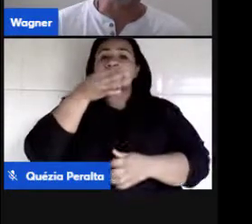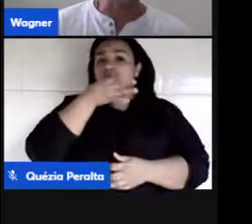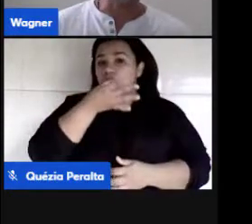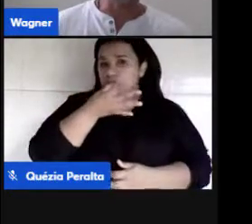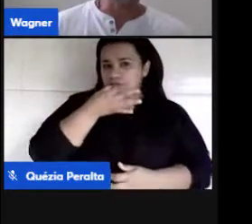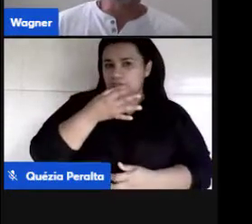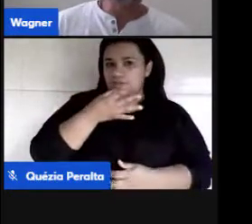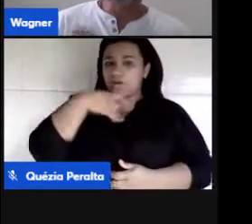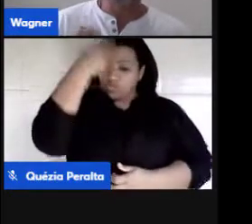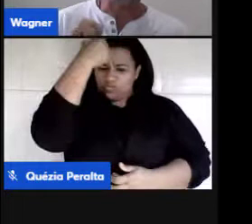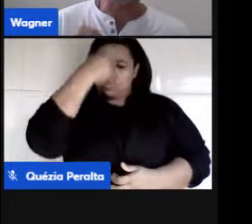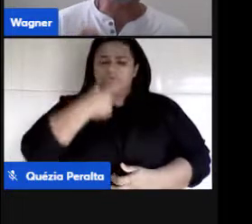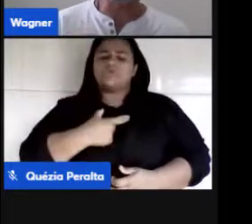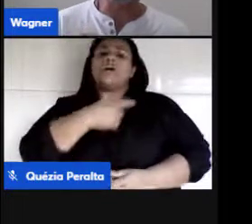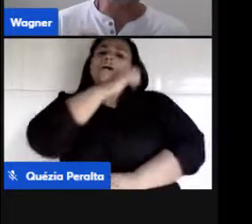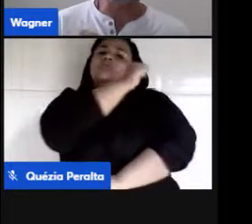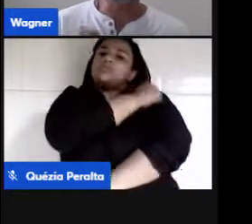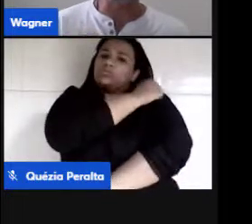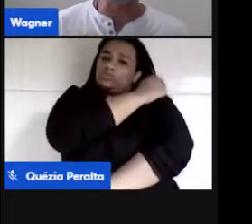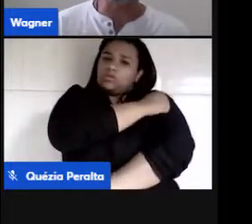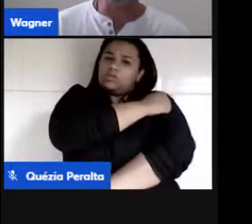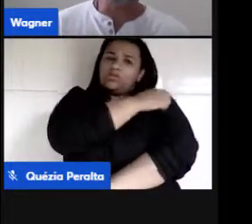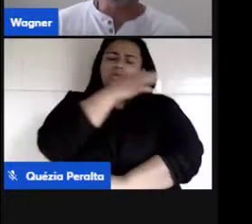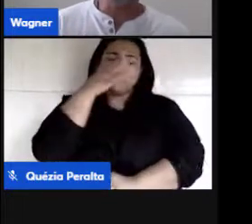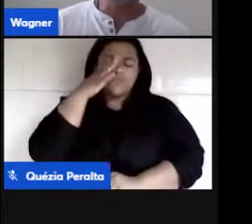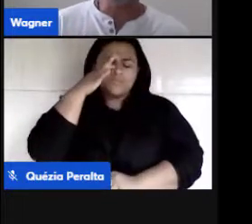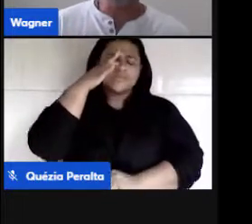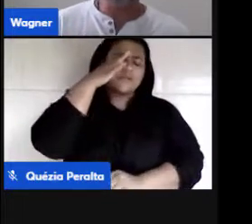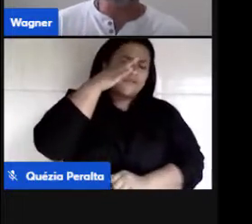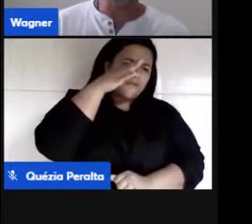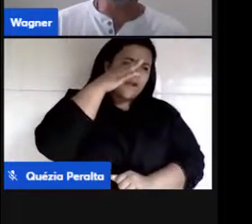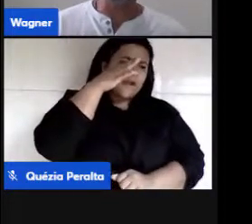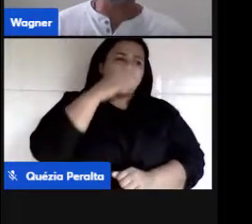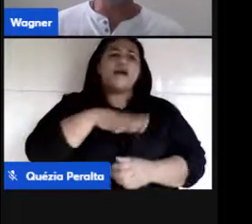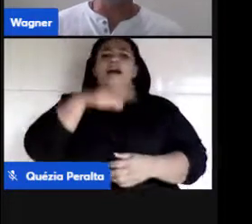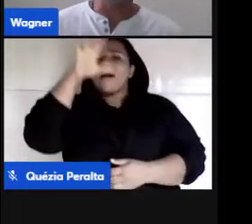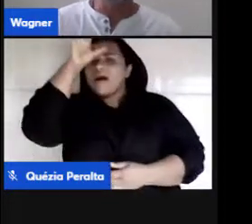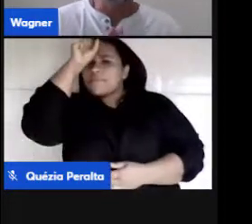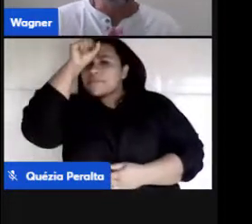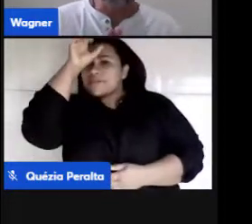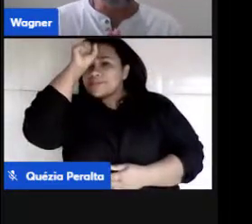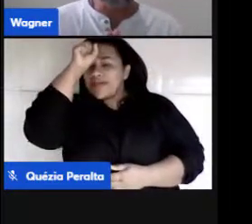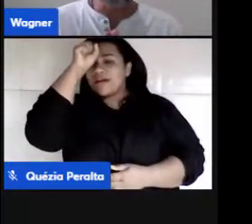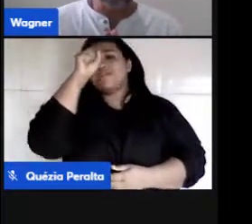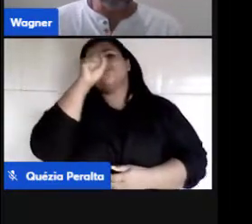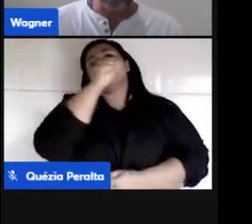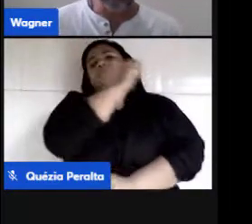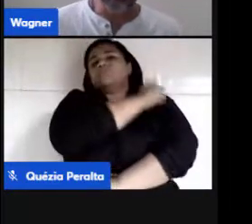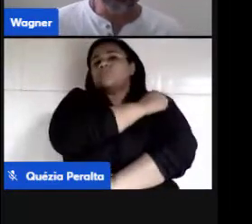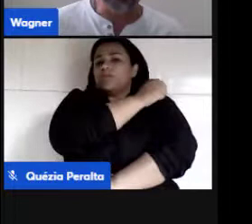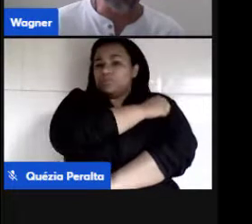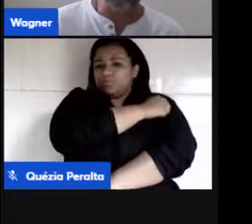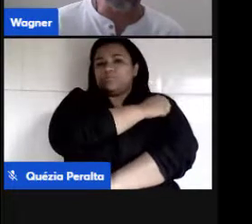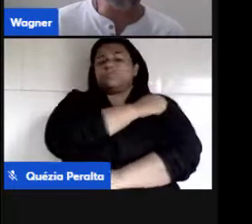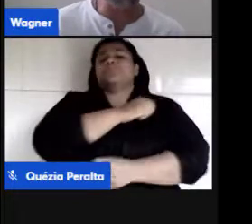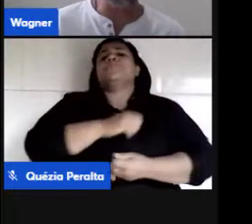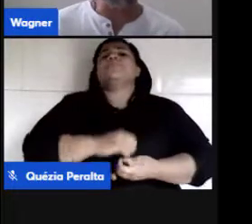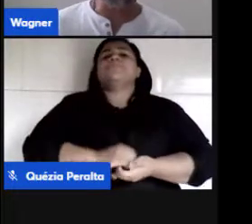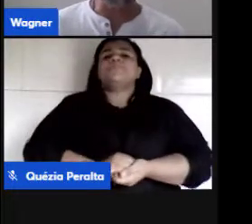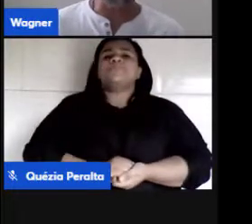do seu aluno, observar muito bem essa questão da aprendizagem, na qual você, com o